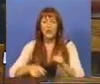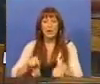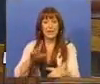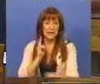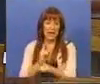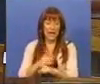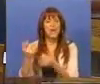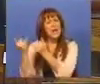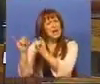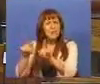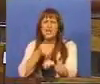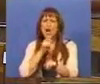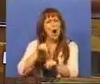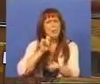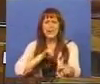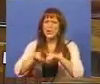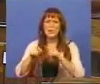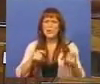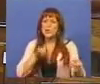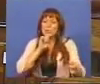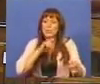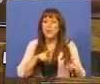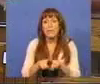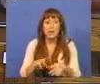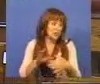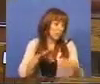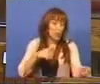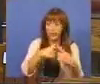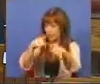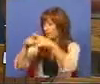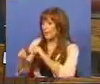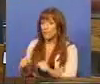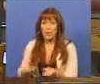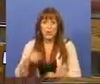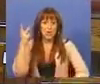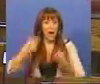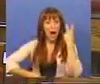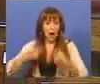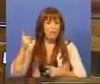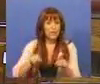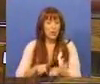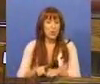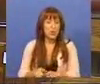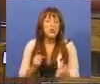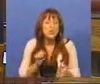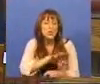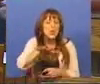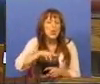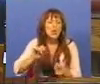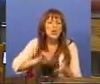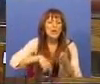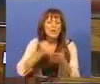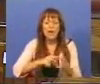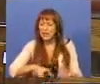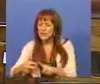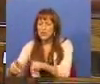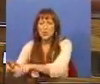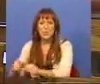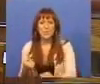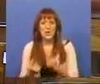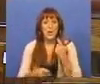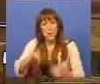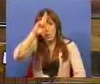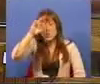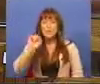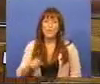que independentemente das opções políticas, provavelmente serão contraditórias, e de uma avaliação do conjunto final das alterações, um